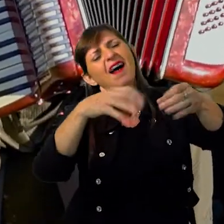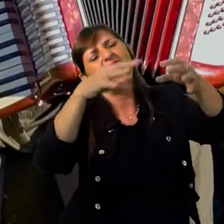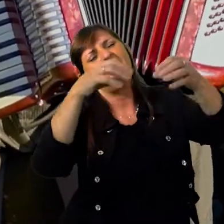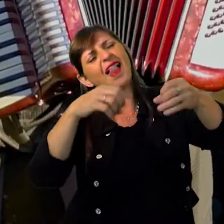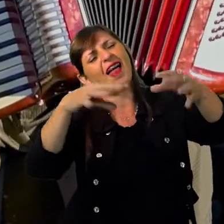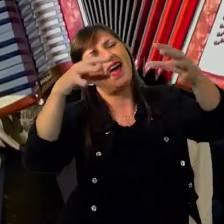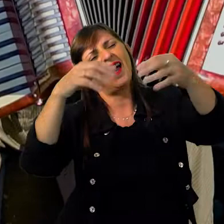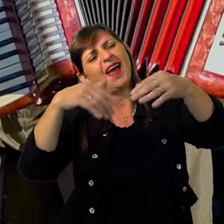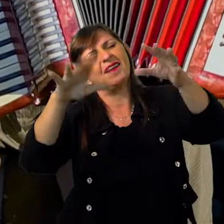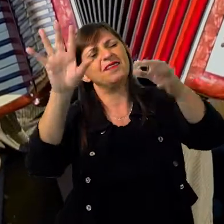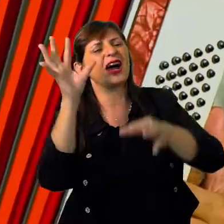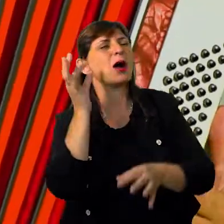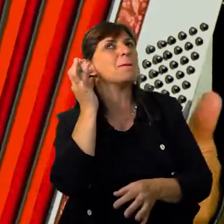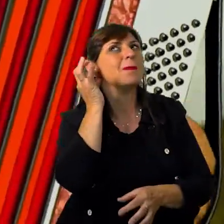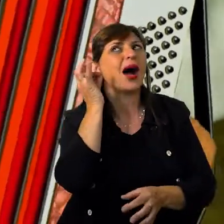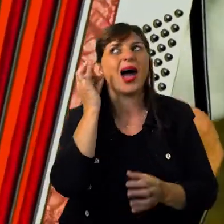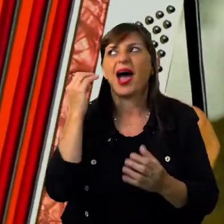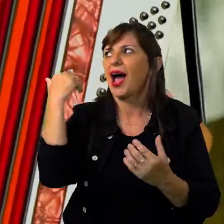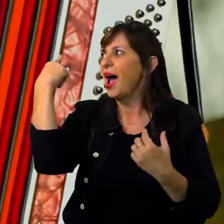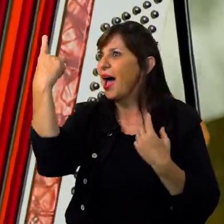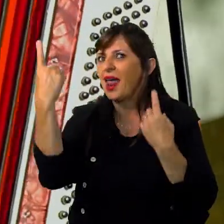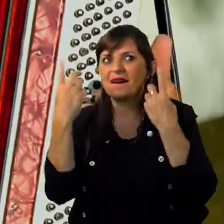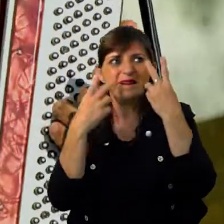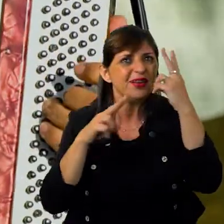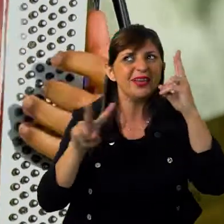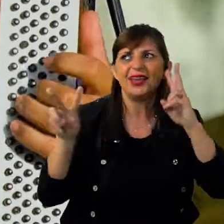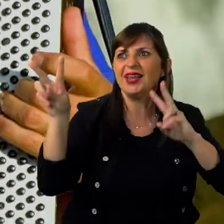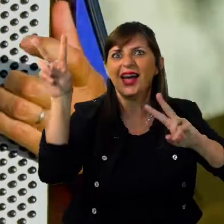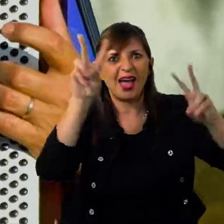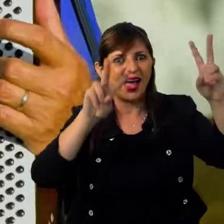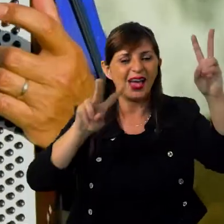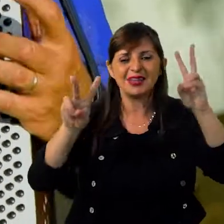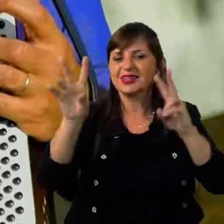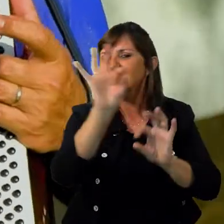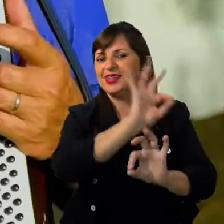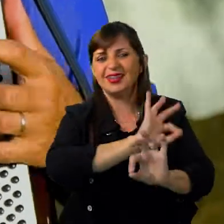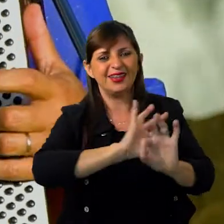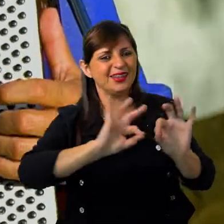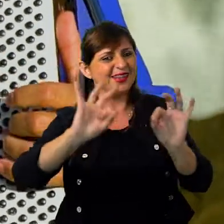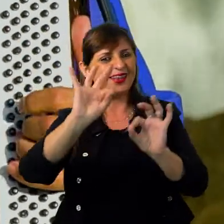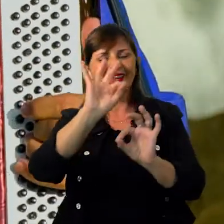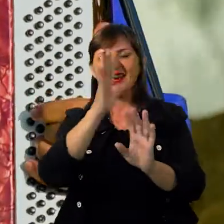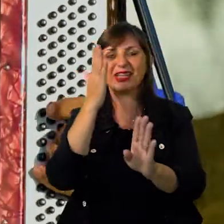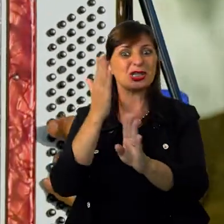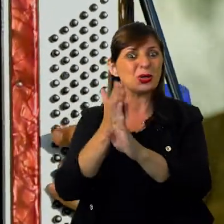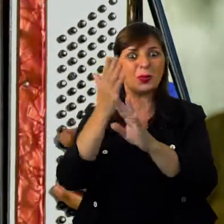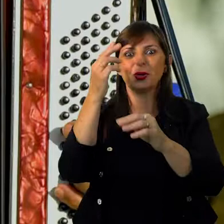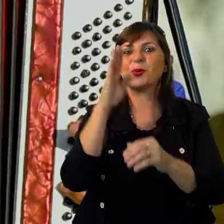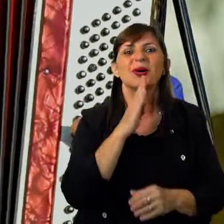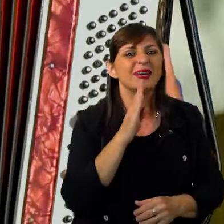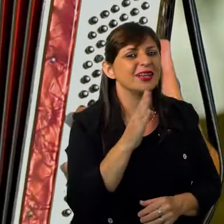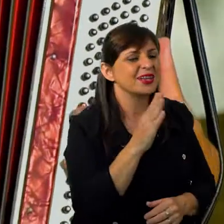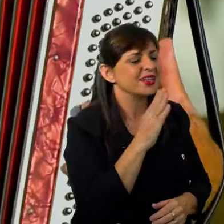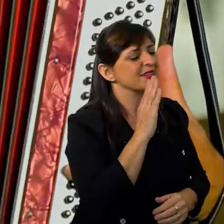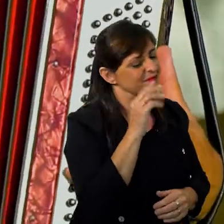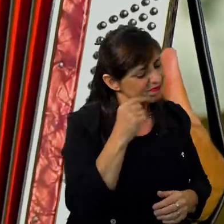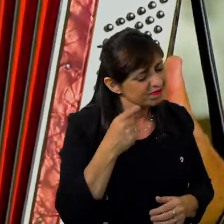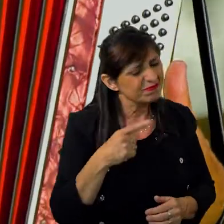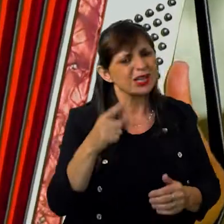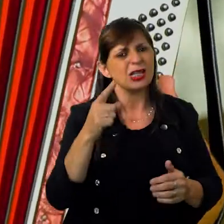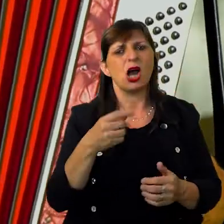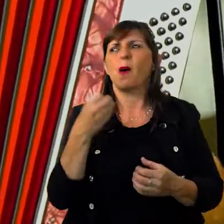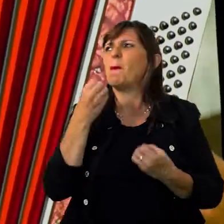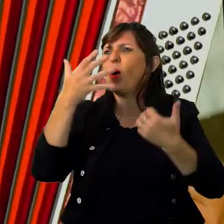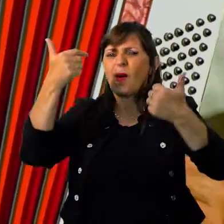prazer vou soltar minha valsa no rio poder